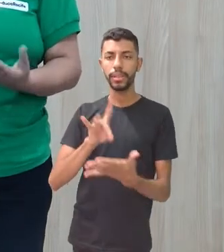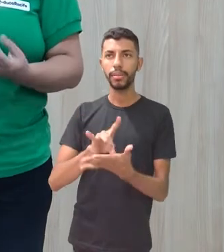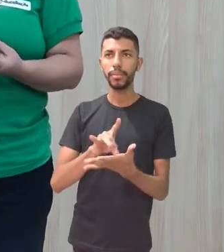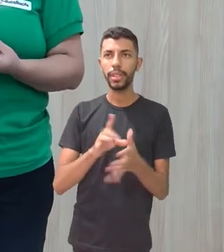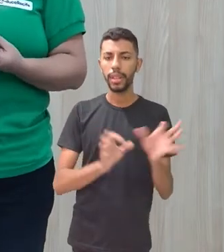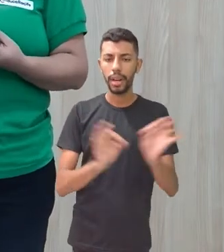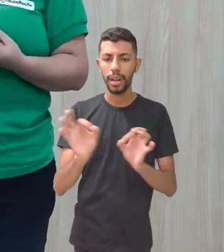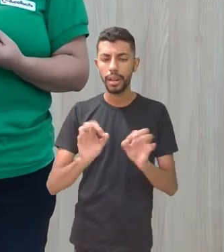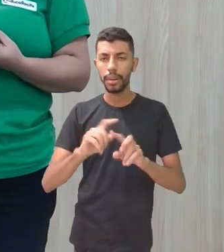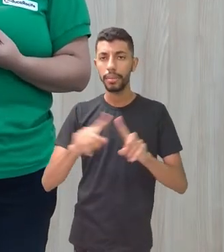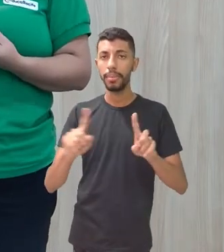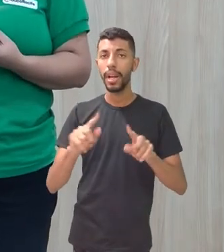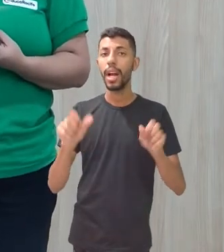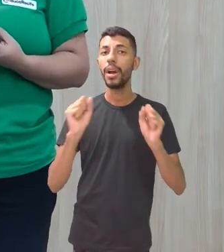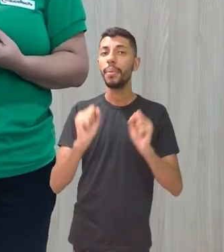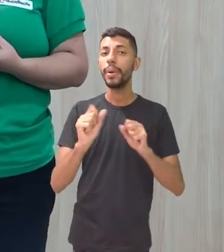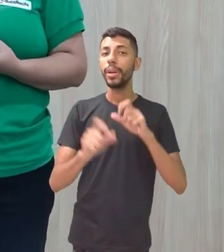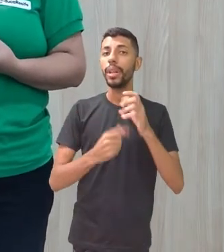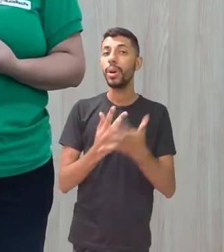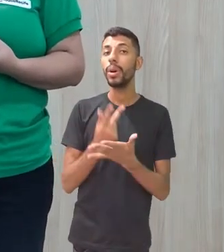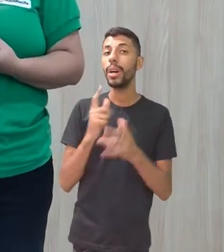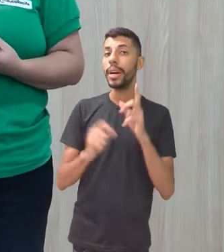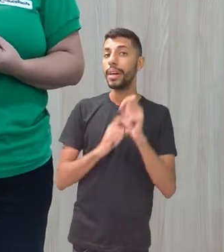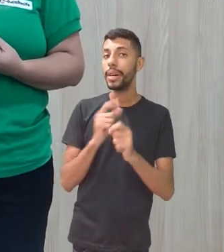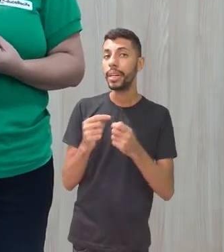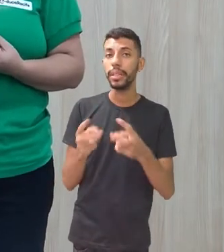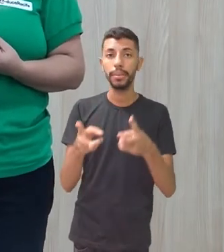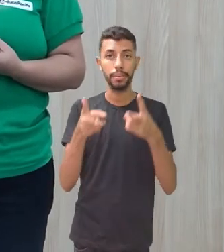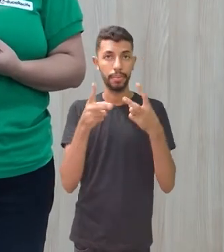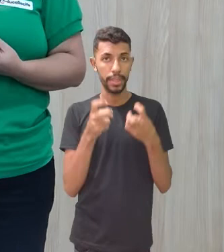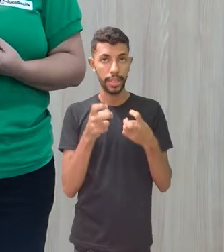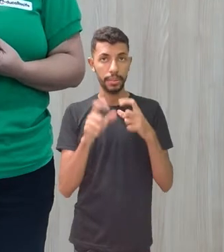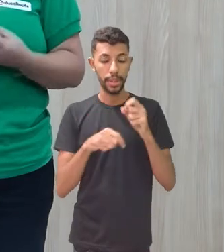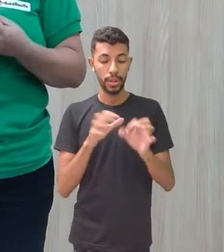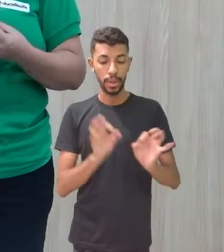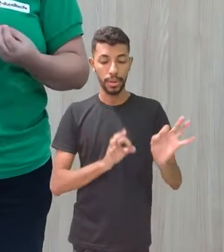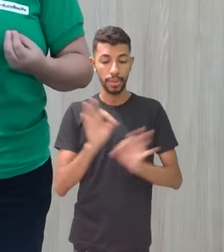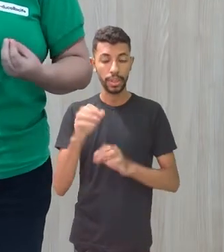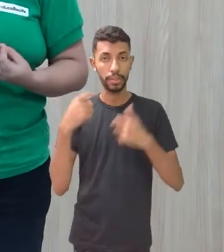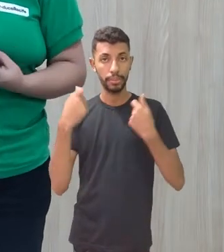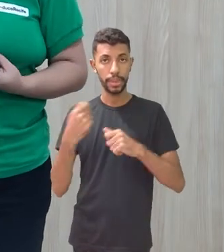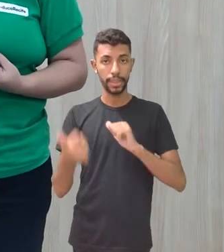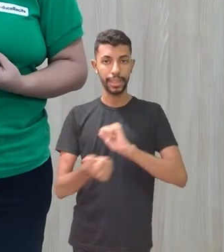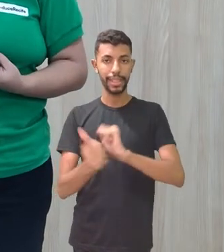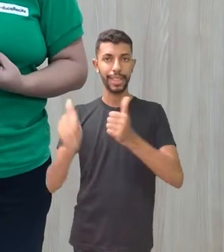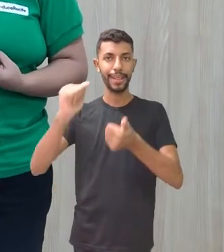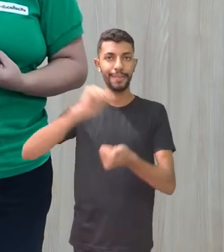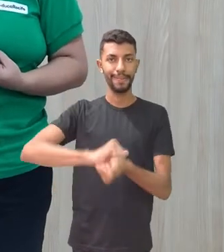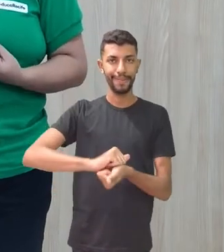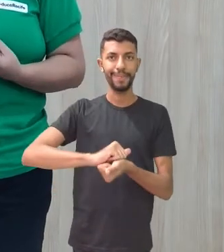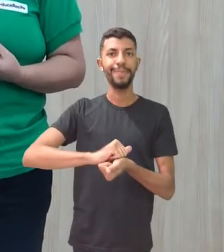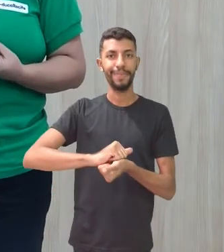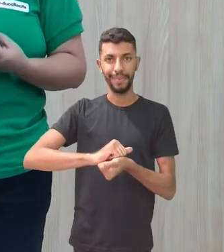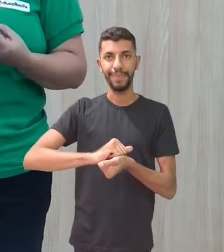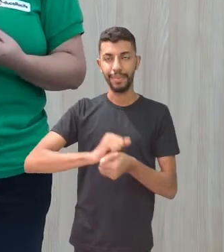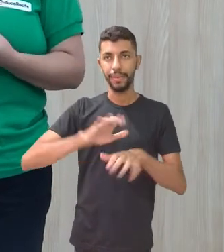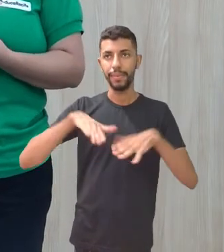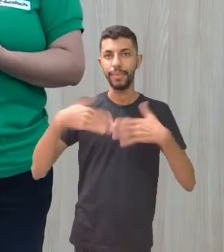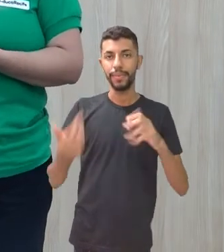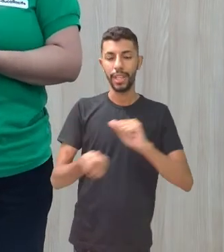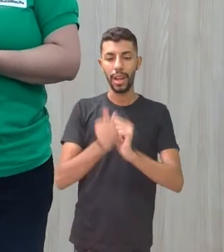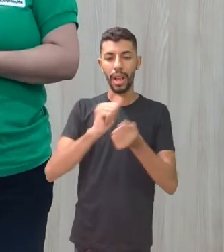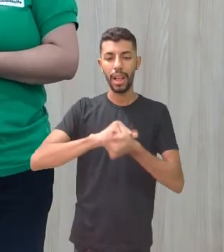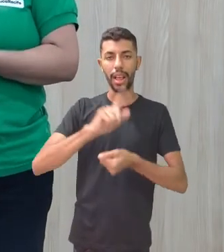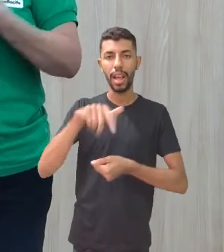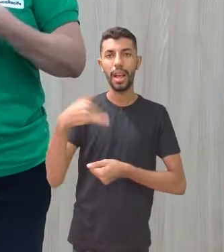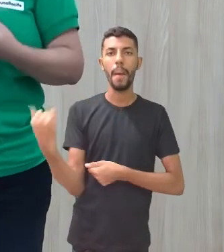planejamento, mas pode acontecer de perceber que aquele planejamento ele precisa ser adaptado. Então, a